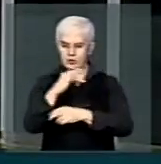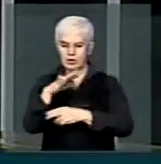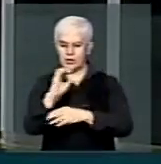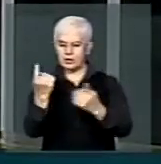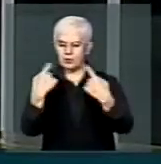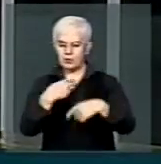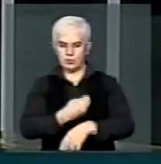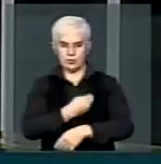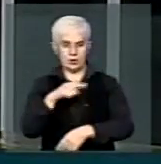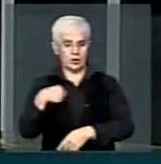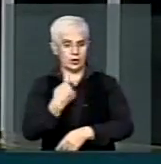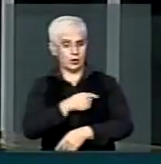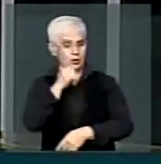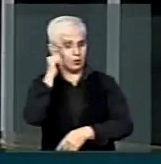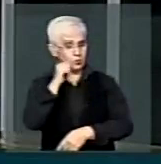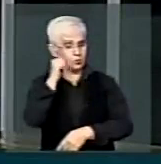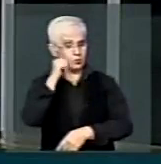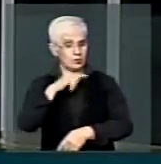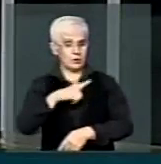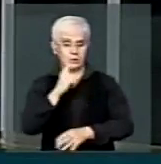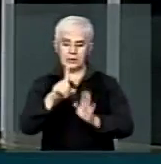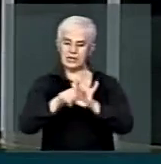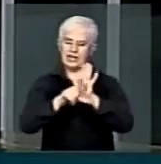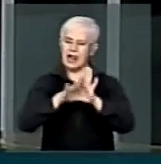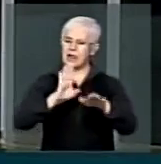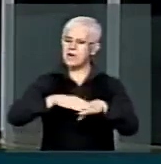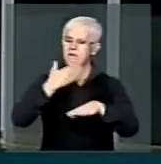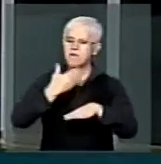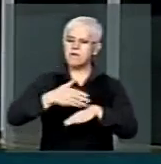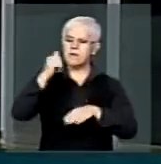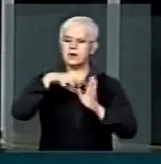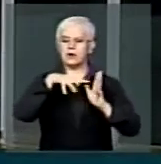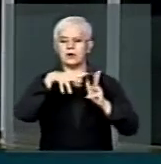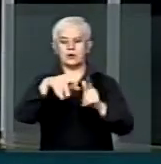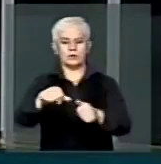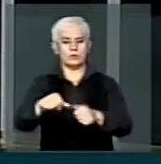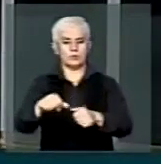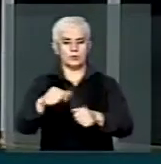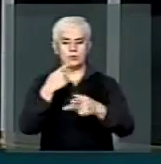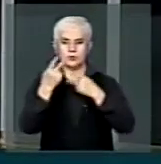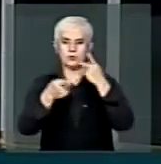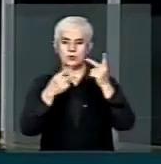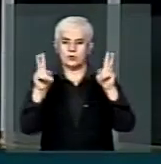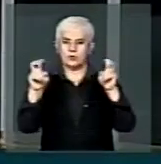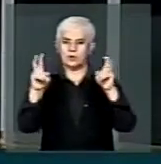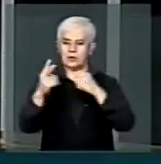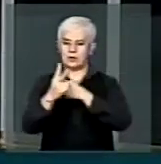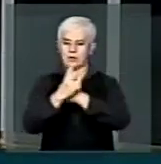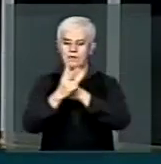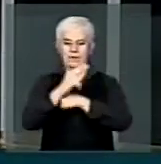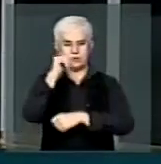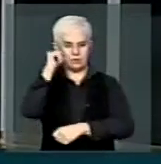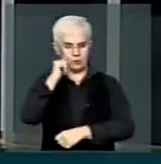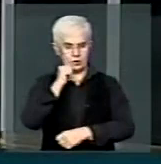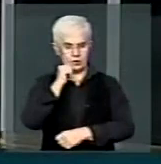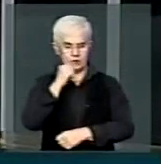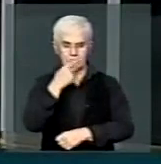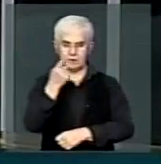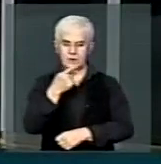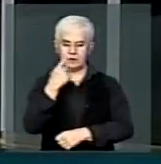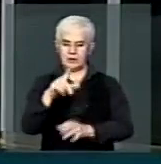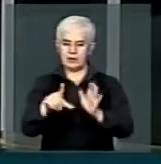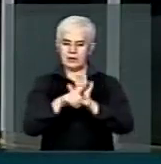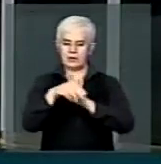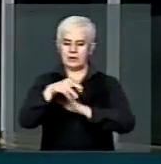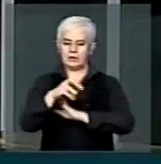mulheres, temos uma lei mais avançada do mundo, que nos refere à defesa das mulheres. Falo da